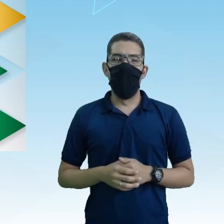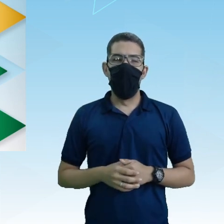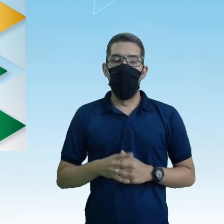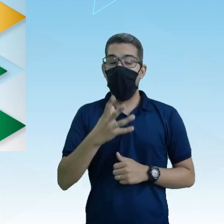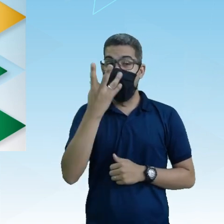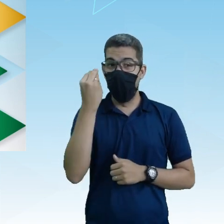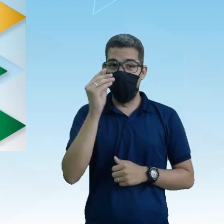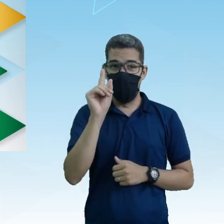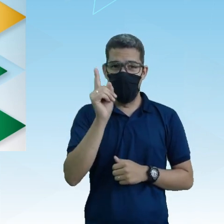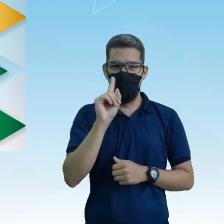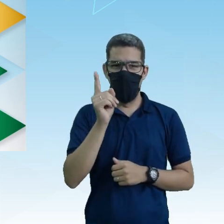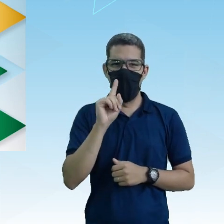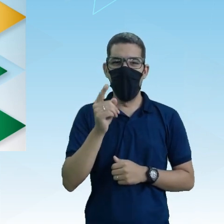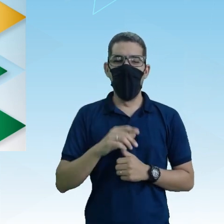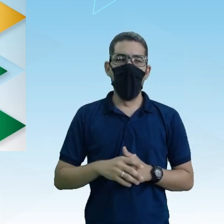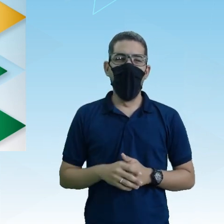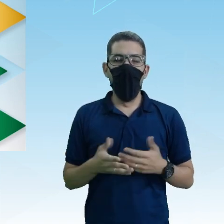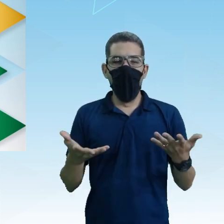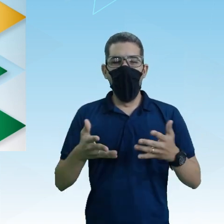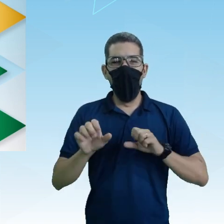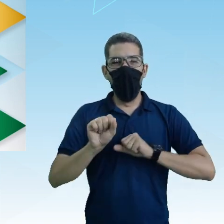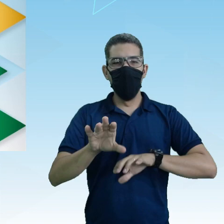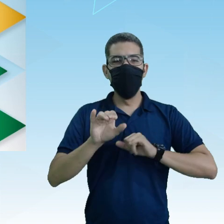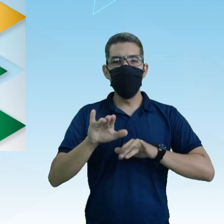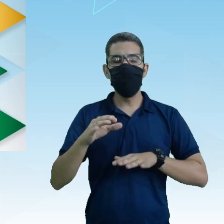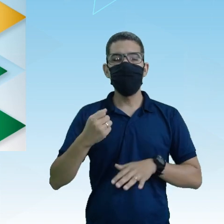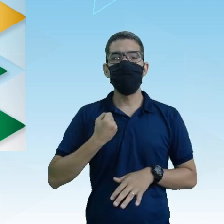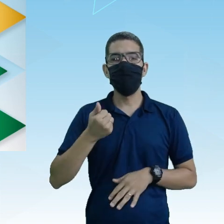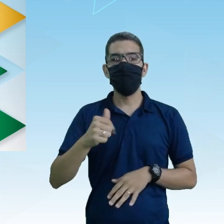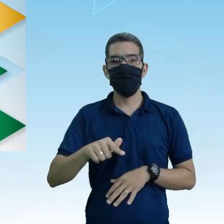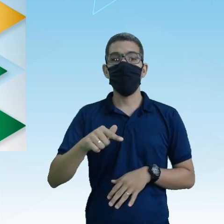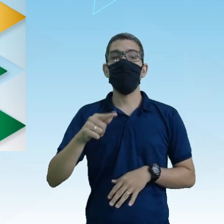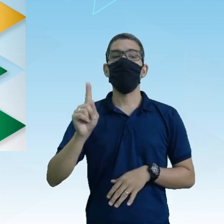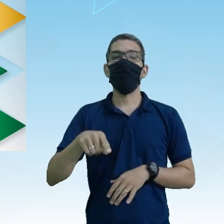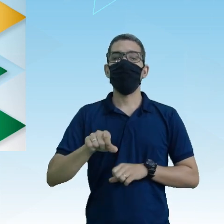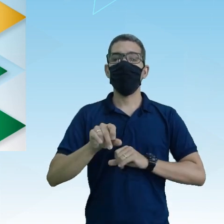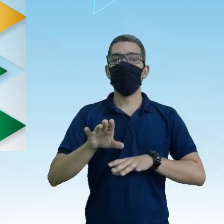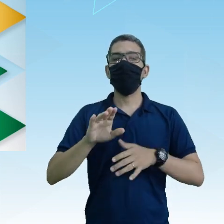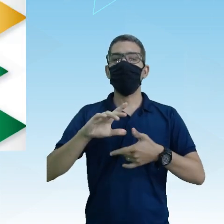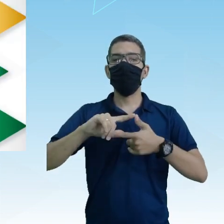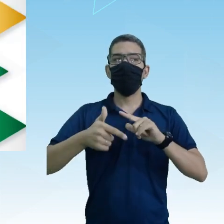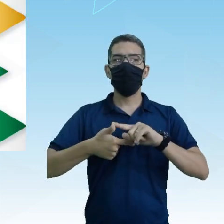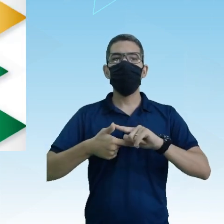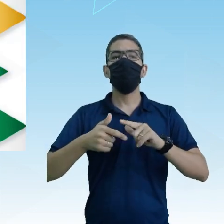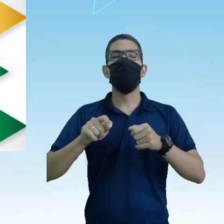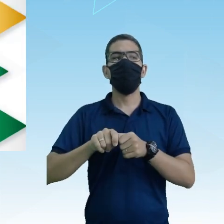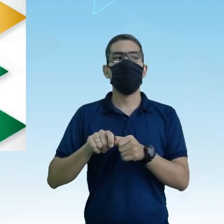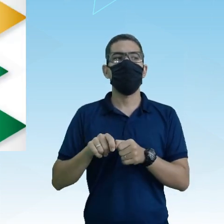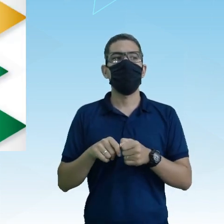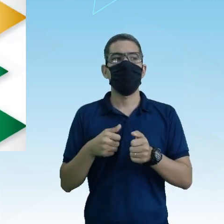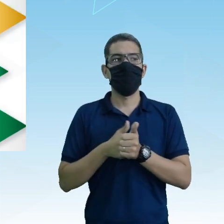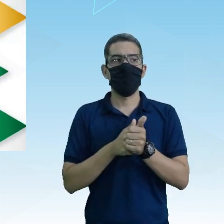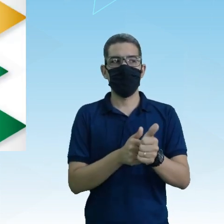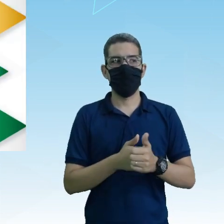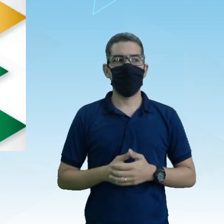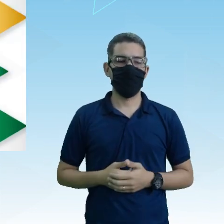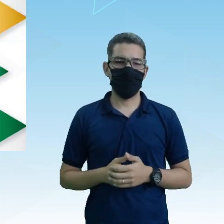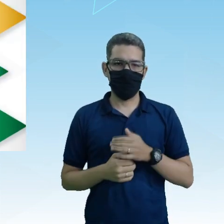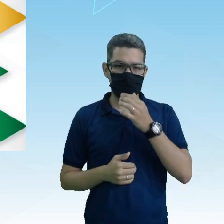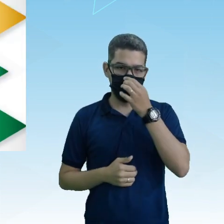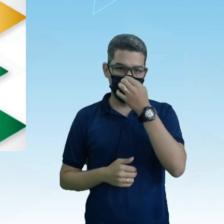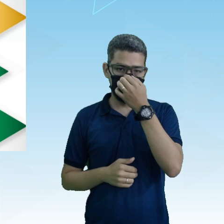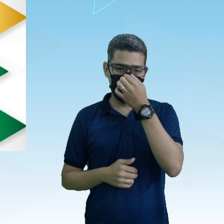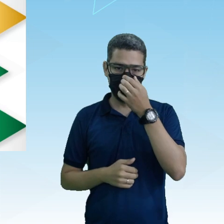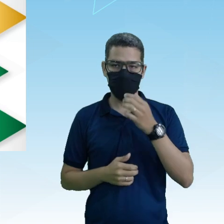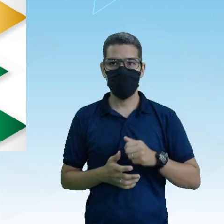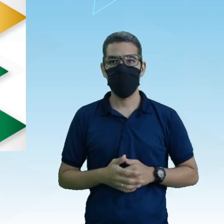Não esquece, por favor. Aula de hoje, número 17, construções geométricas. Vem comigo para você poder nos seguir, tá? Vou falar um